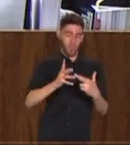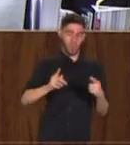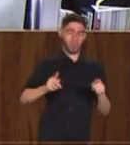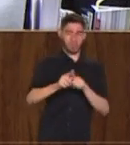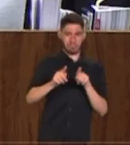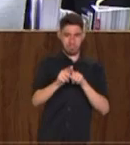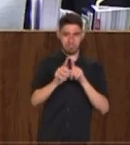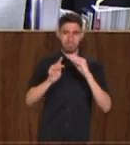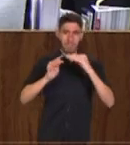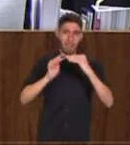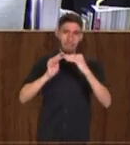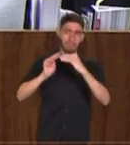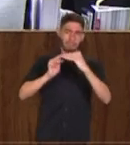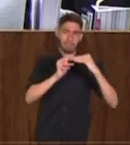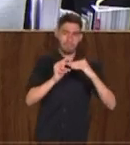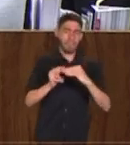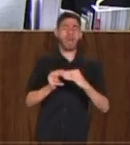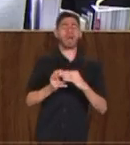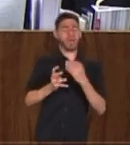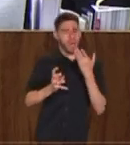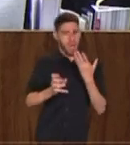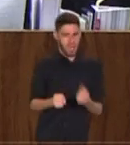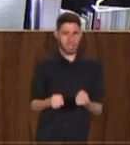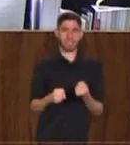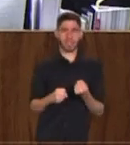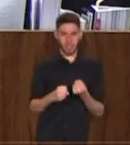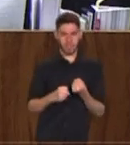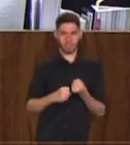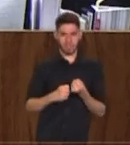por unanimidade, deu provimento